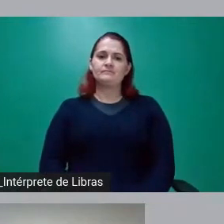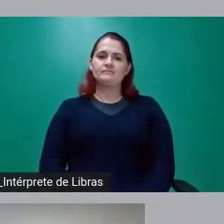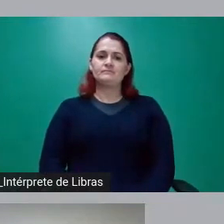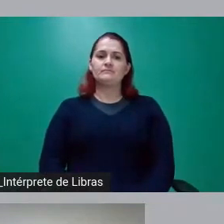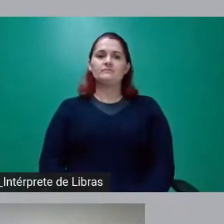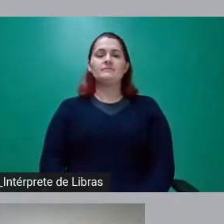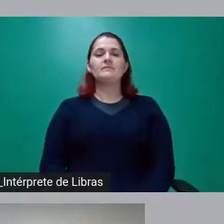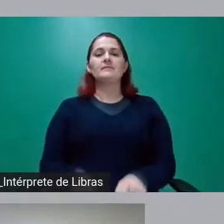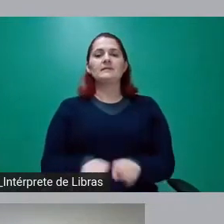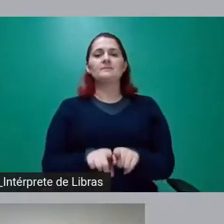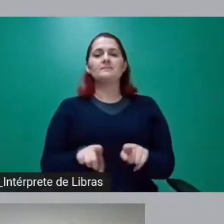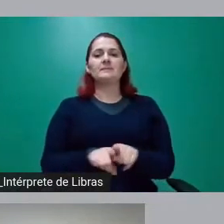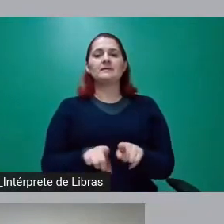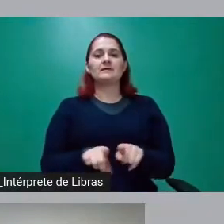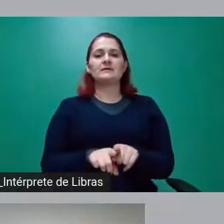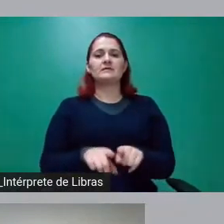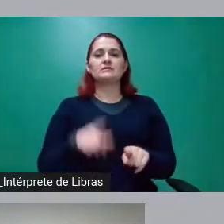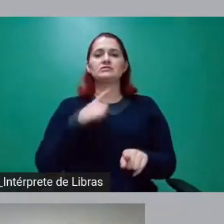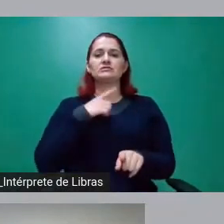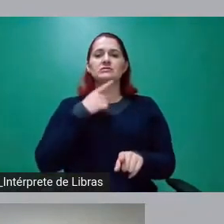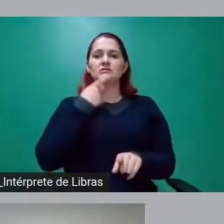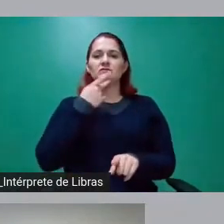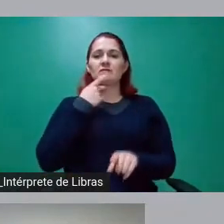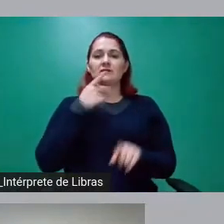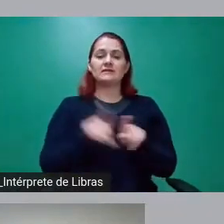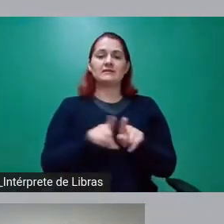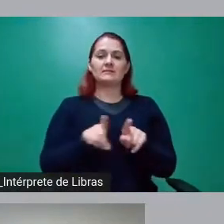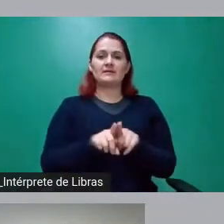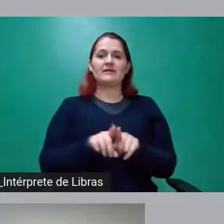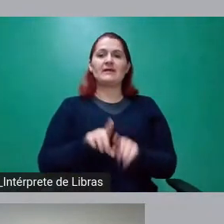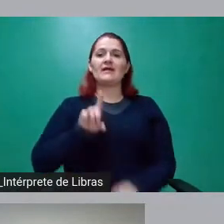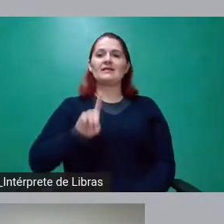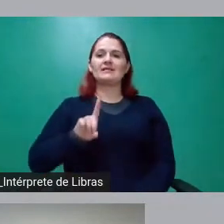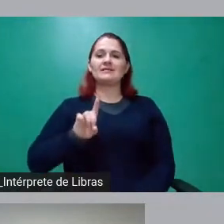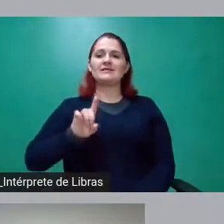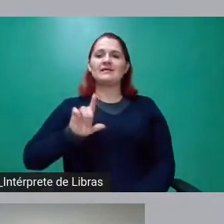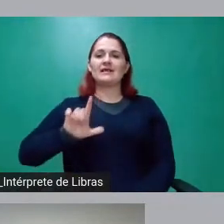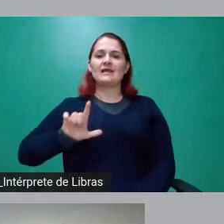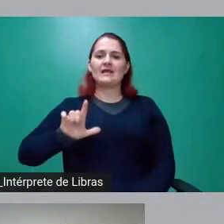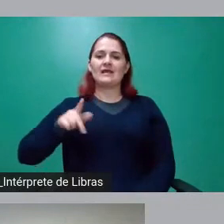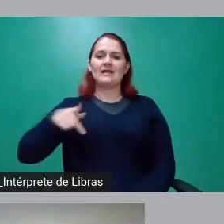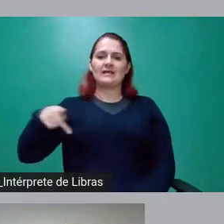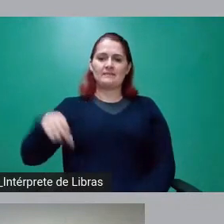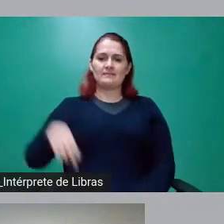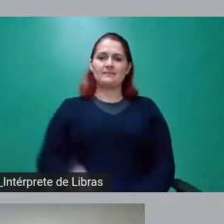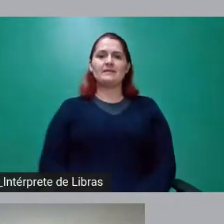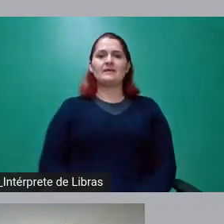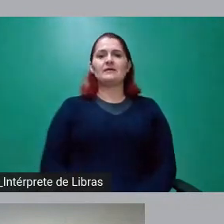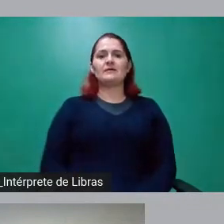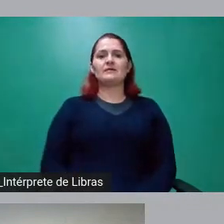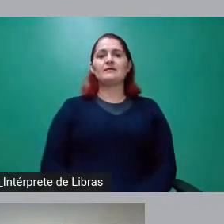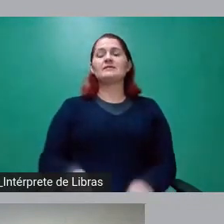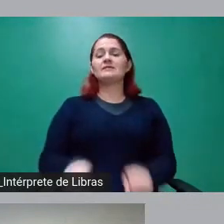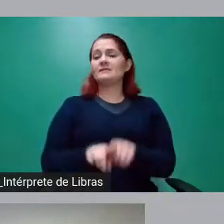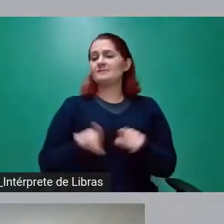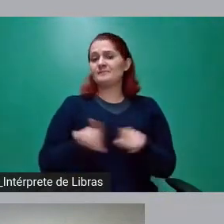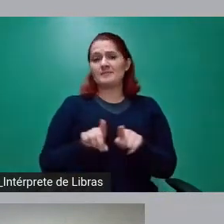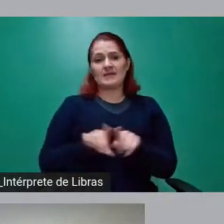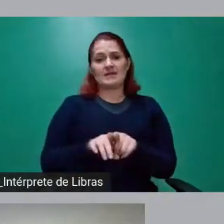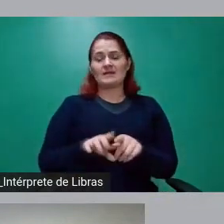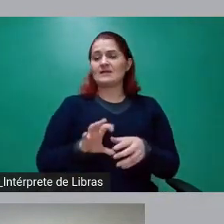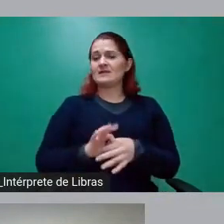Numa fórmula antes chamada DLP, desregulamentação, liberação do mercado, da